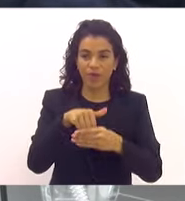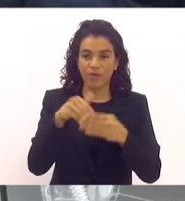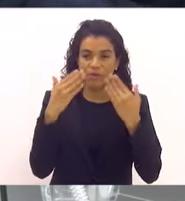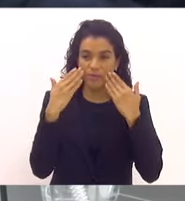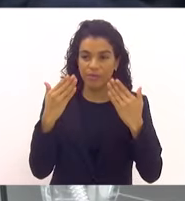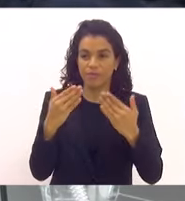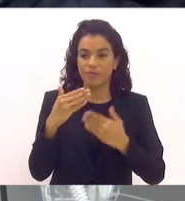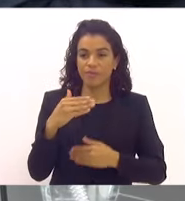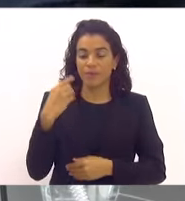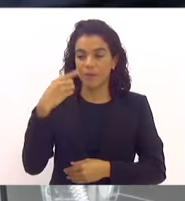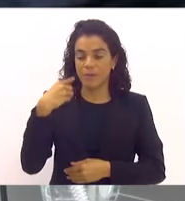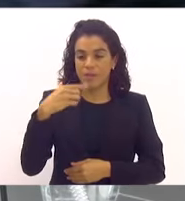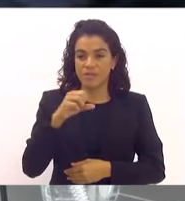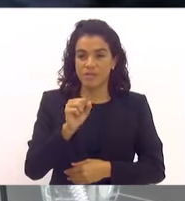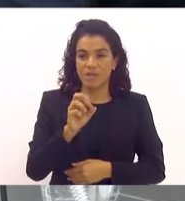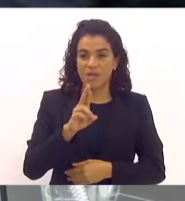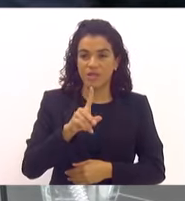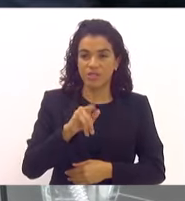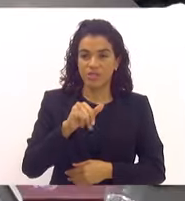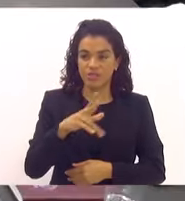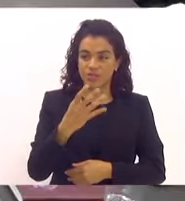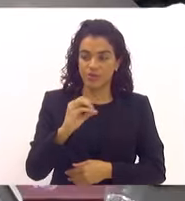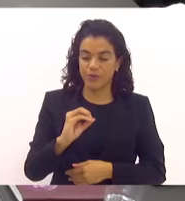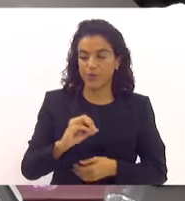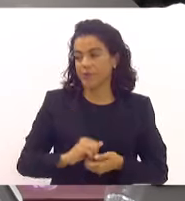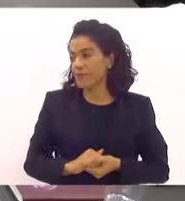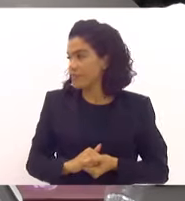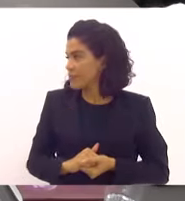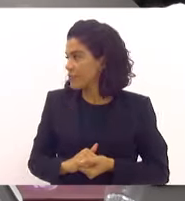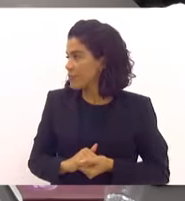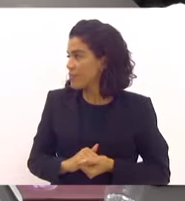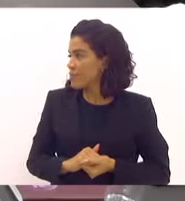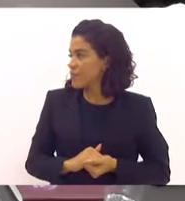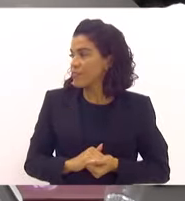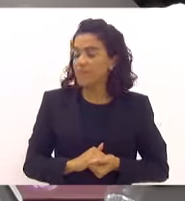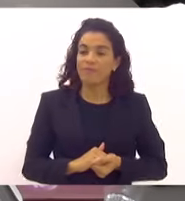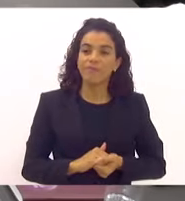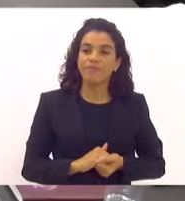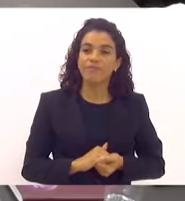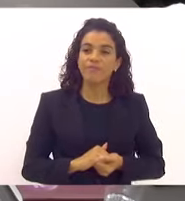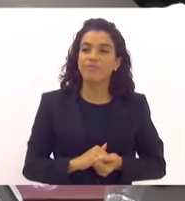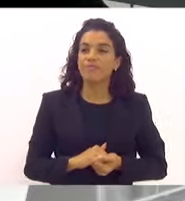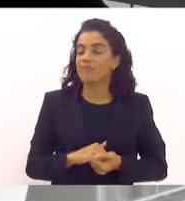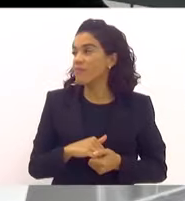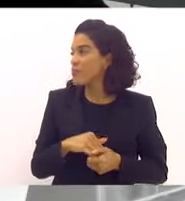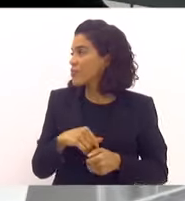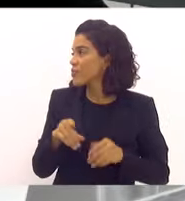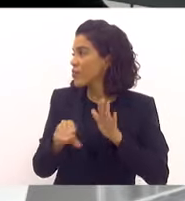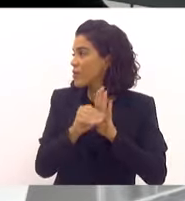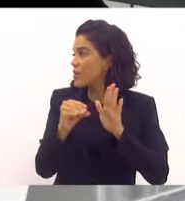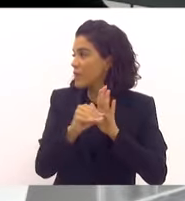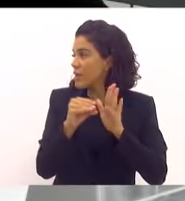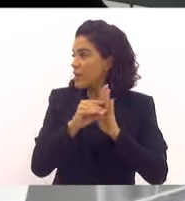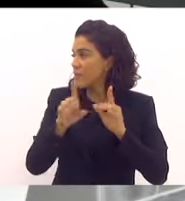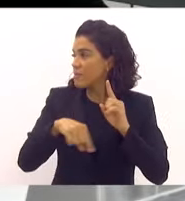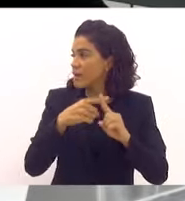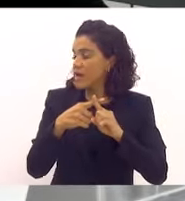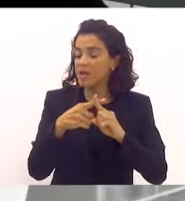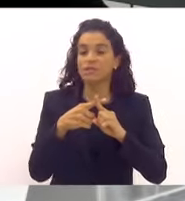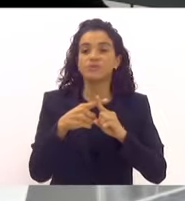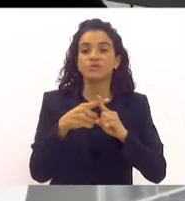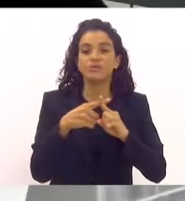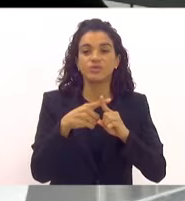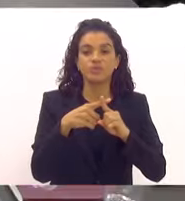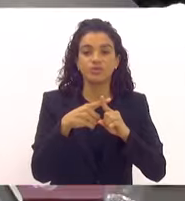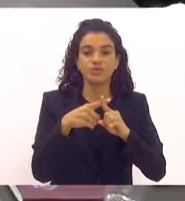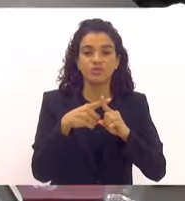voto. Para aparecer, deputado doutor Serginho. O meu parecer foi pela condicionalidade com emendas, concluindo por substitutivo.